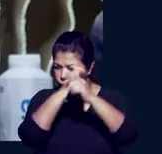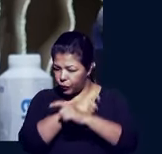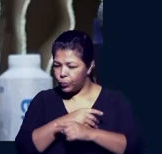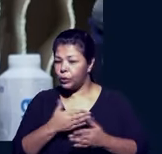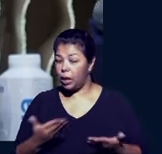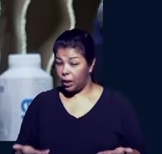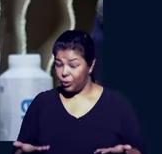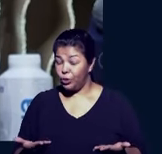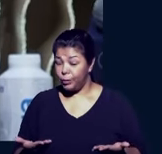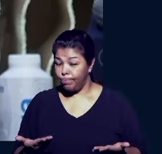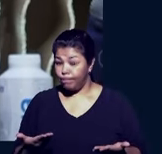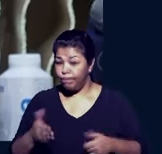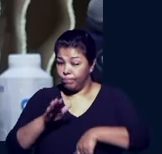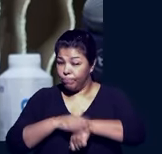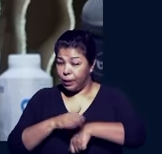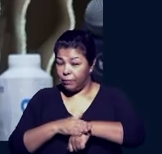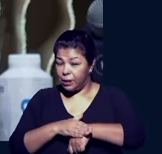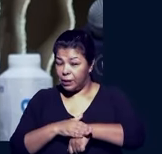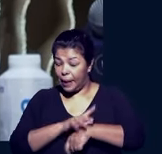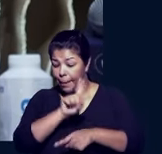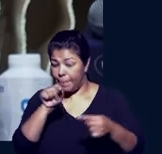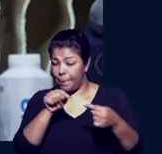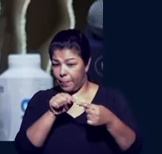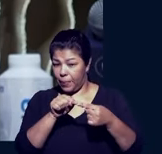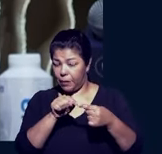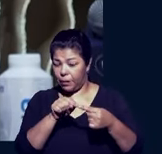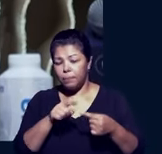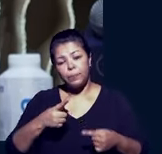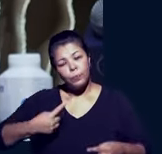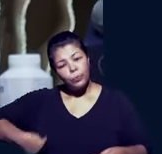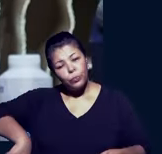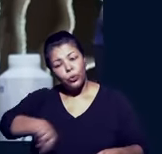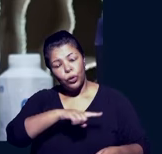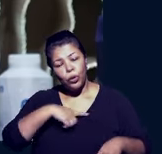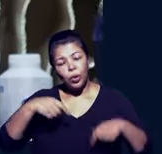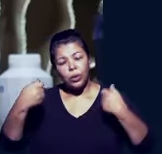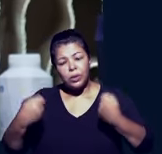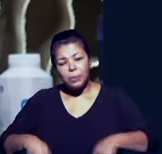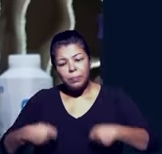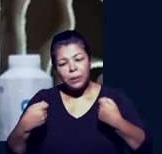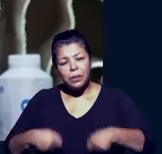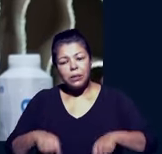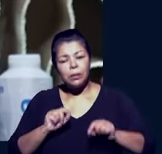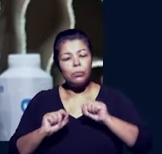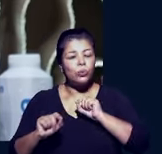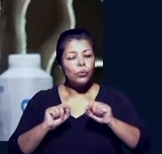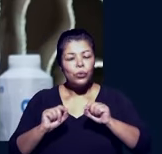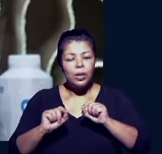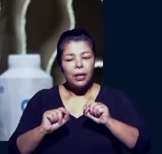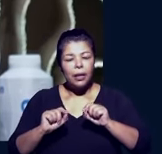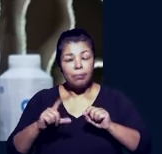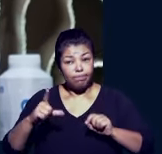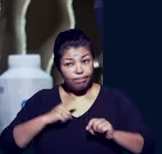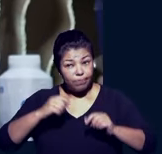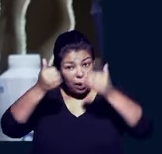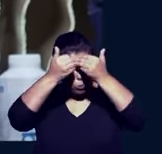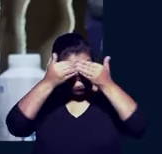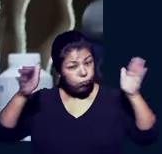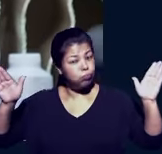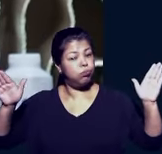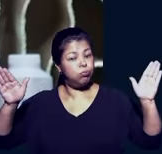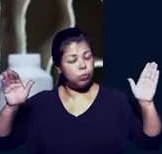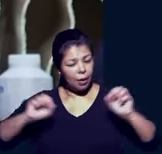cumprimento destas metas isto nós devemos portanto ter uma visão muito clara de